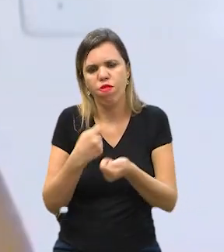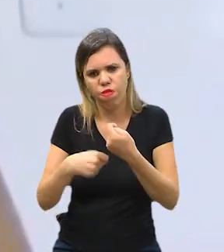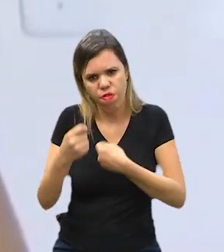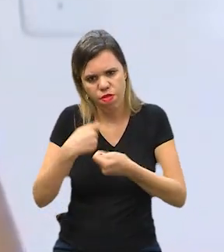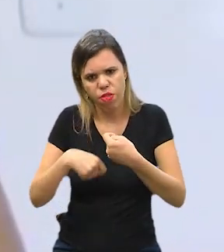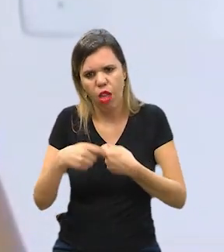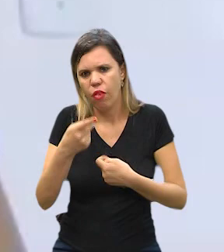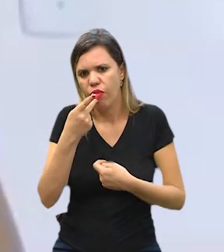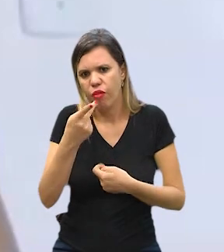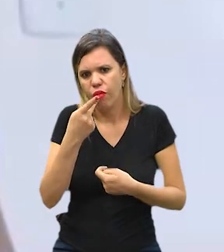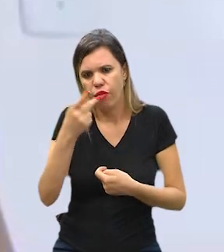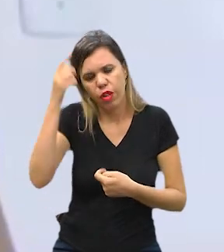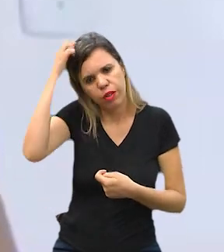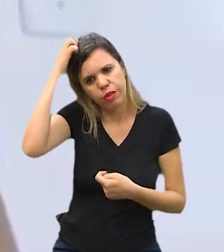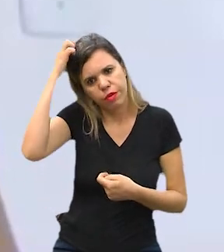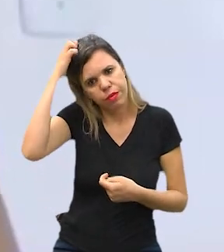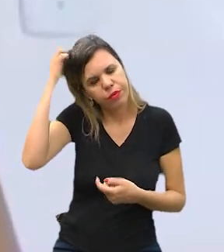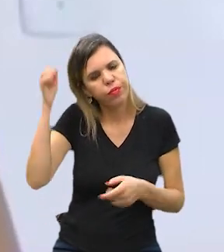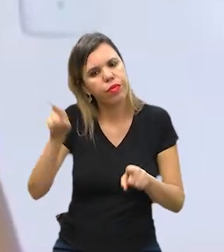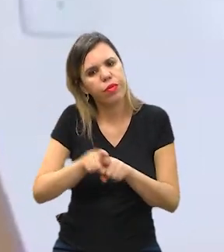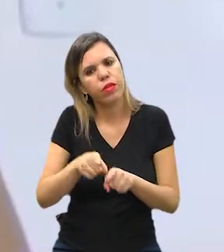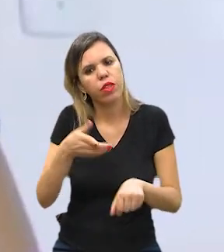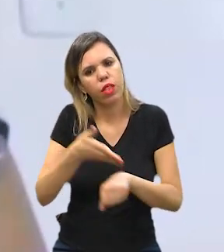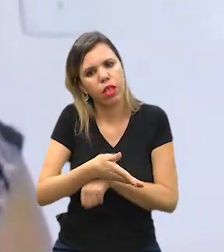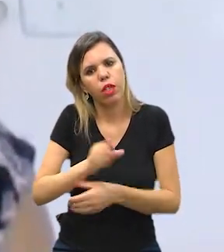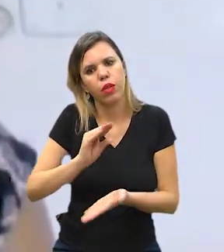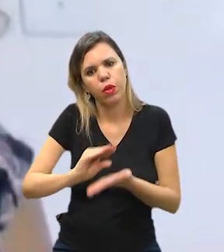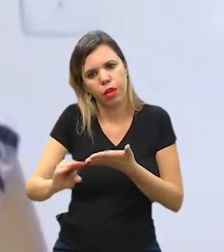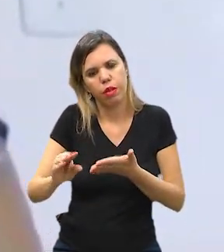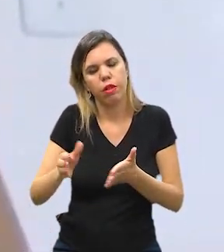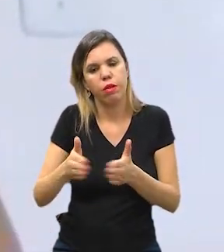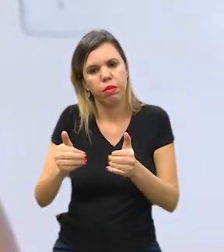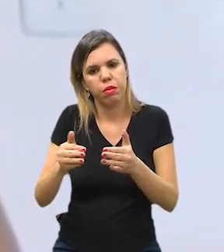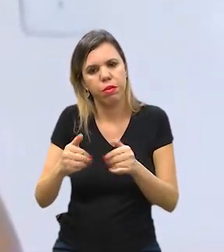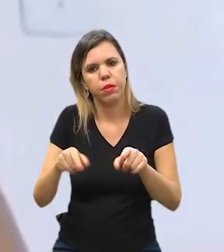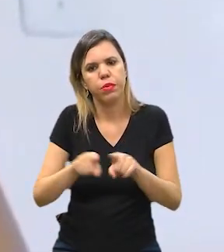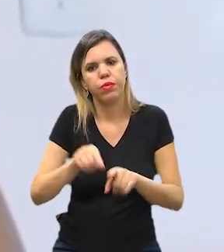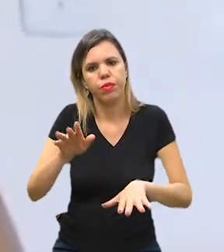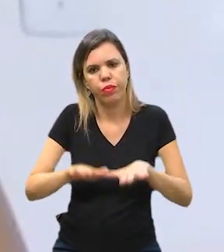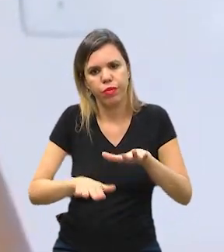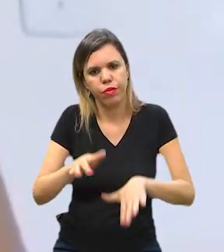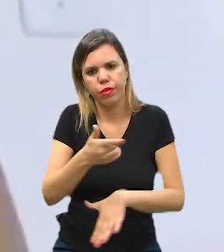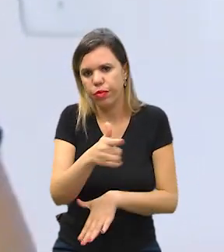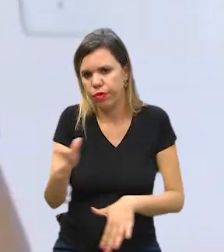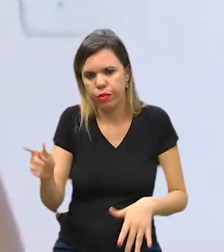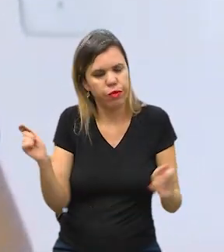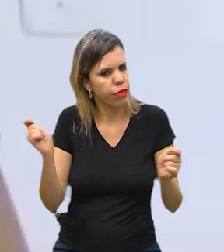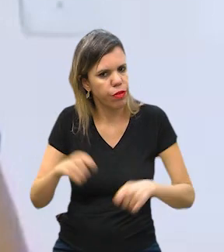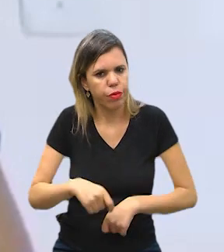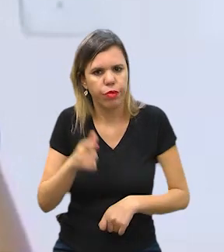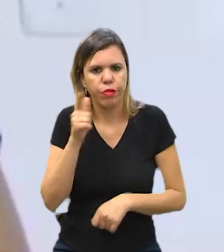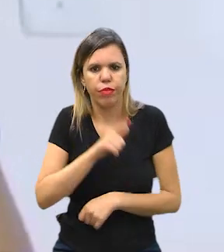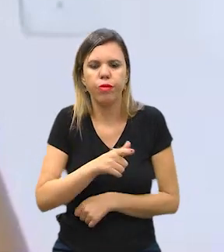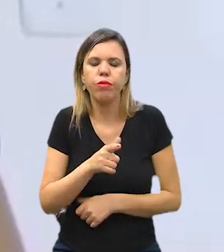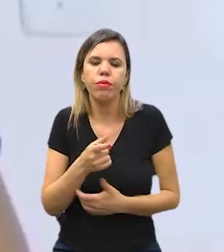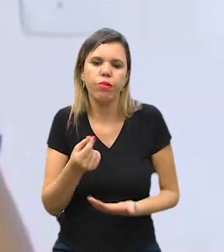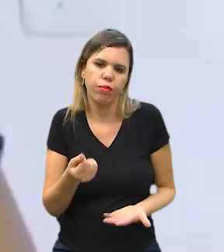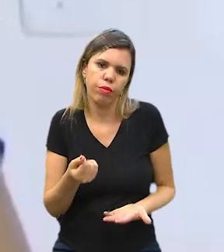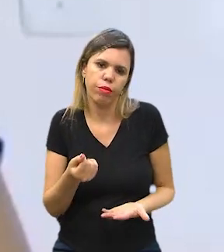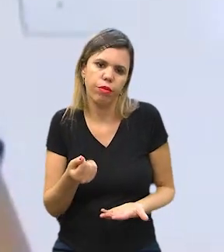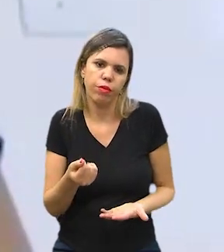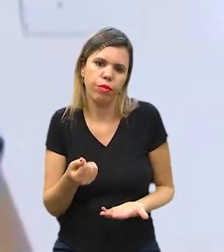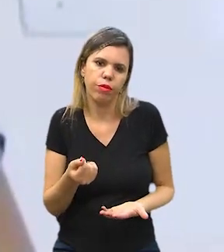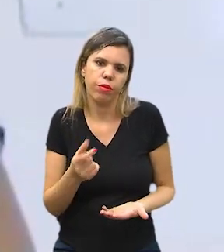têm possibilidades também econômicas, quando a gente fala ali do capital semente, do acesso ao crédito, mas mesmo que muitas vezes isso não